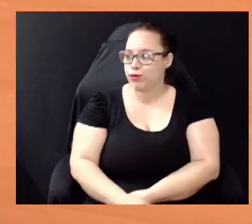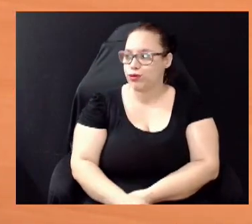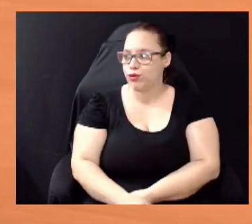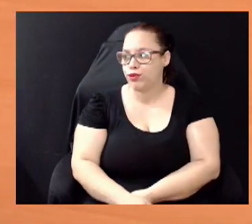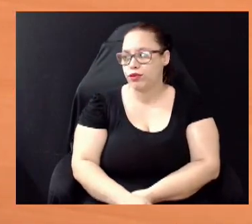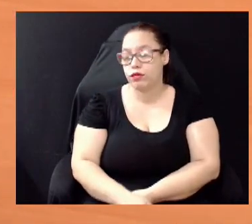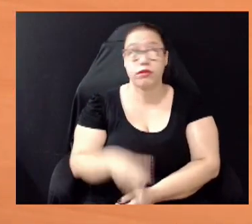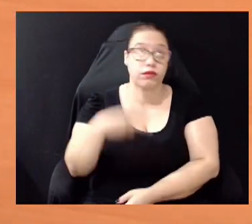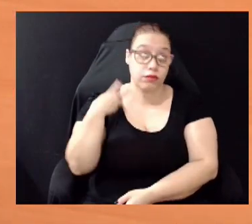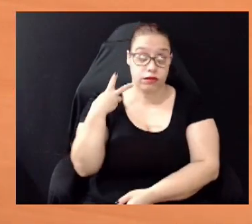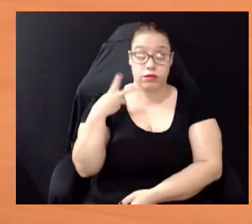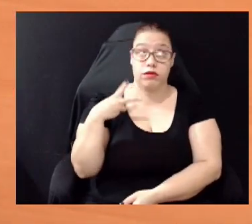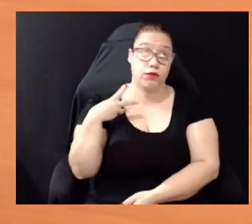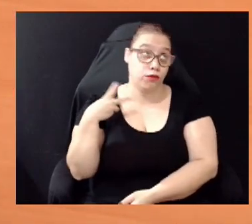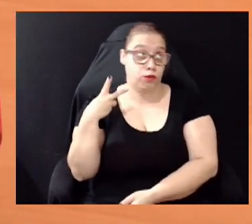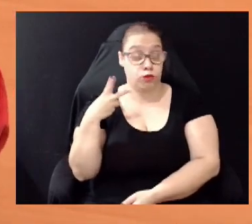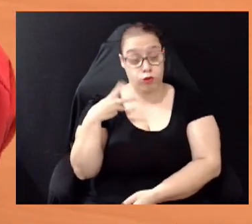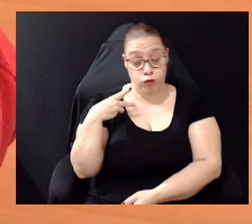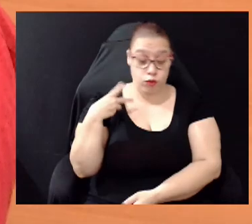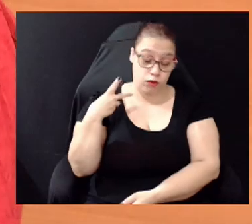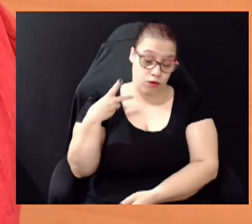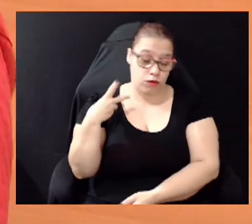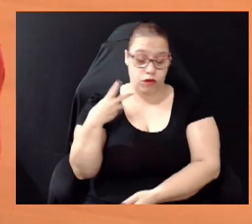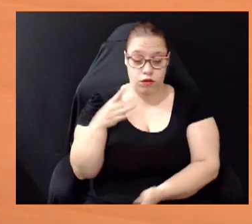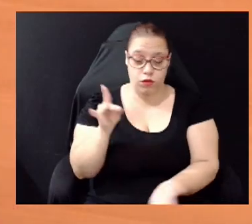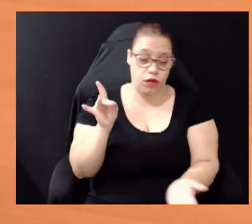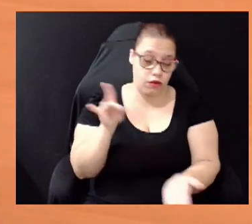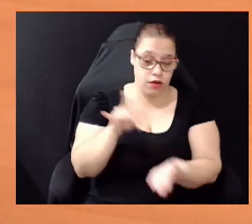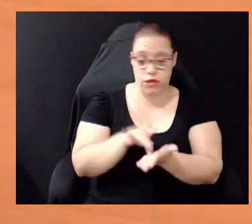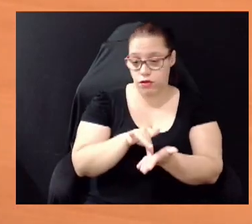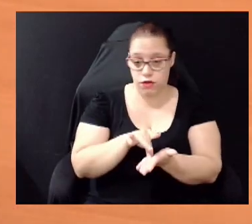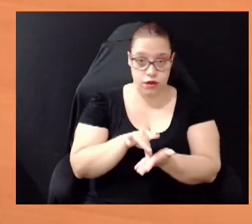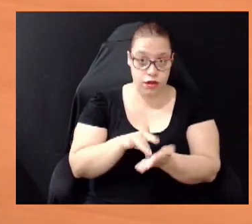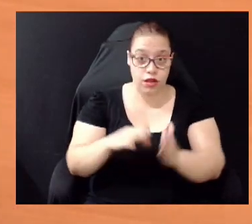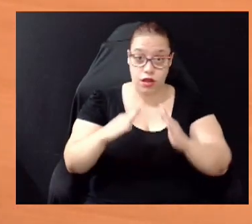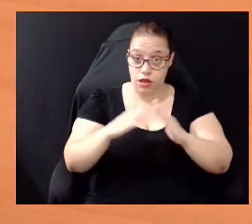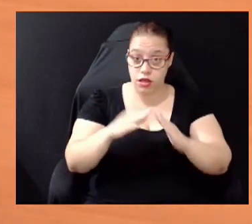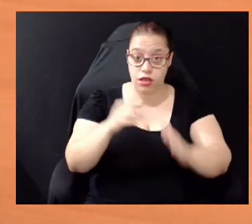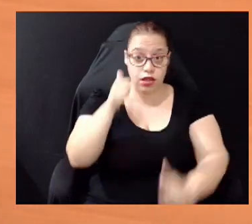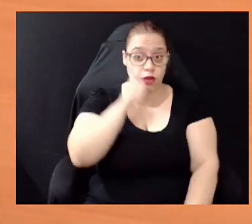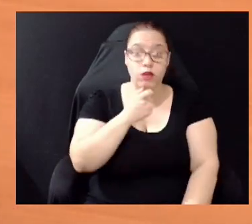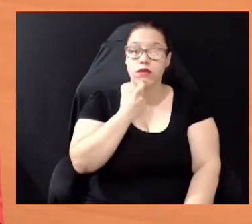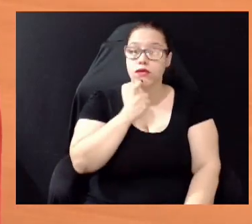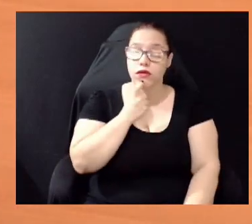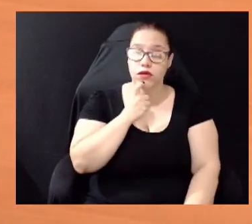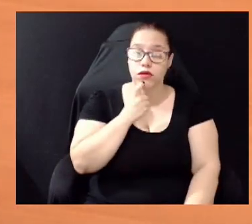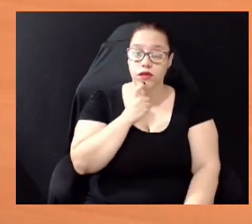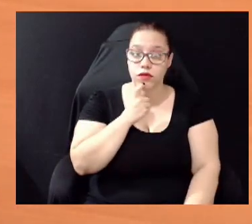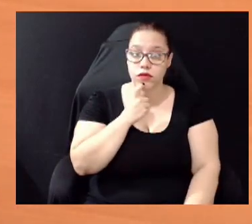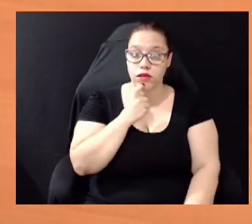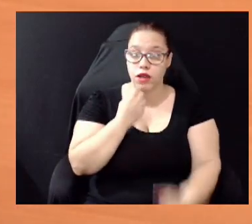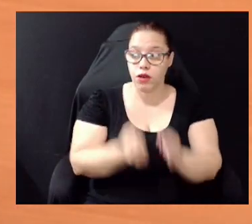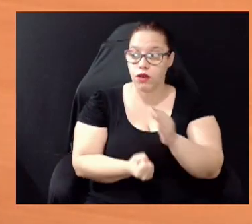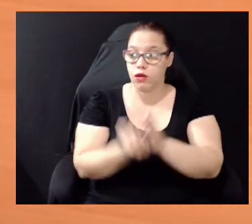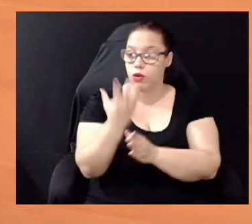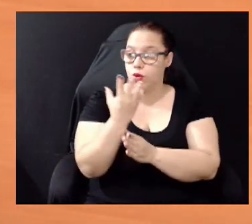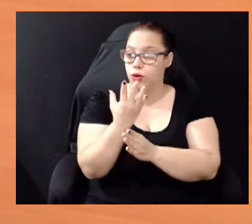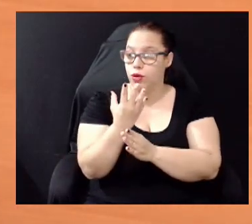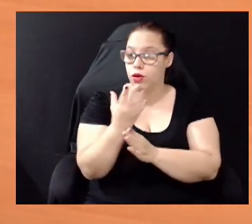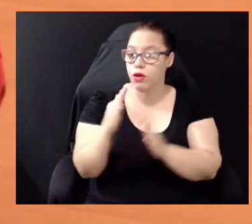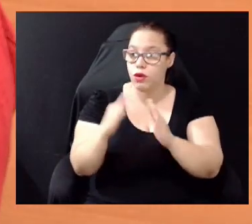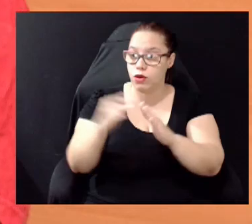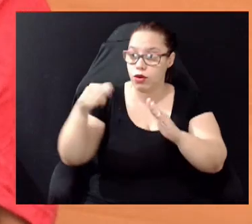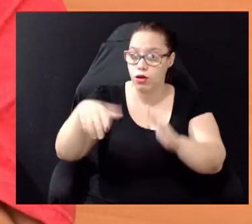assim, porque a realidade é que a Casa da Mulher Campineira, ela foi inaugurada, eu estava lá, o Dário foi